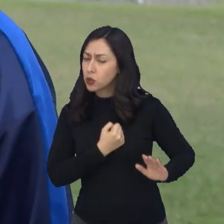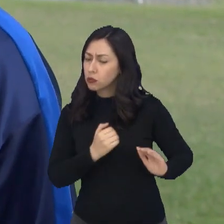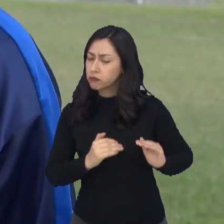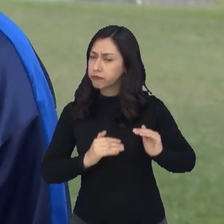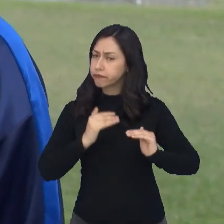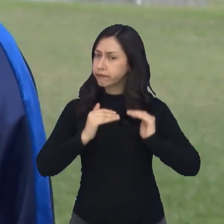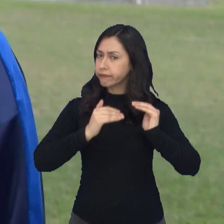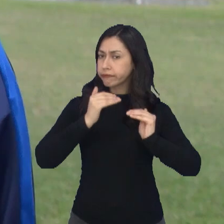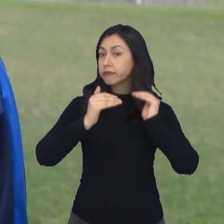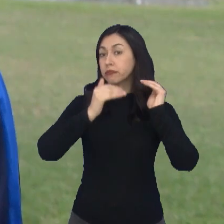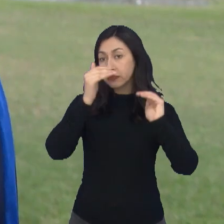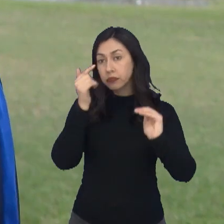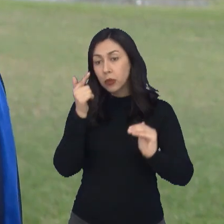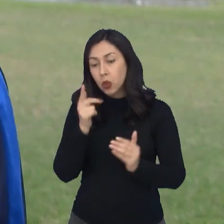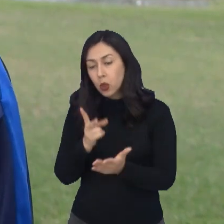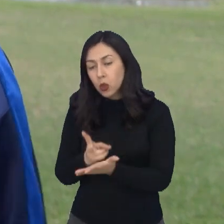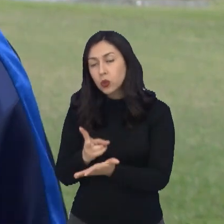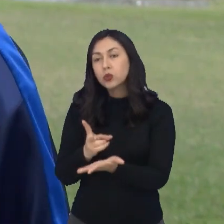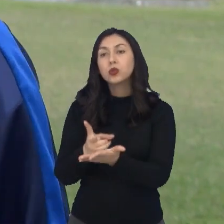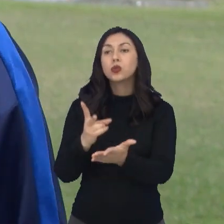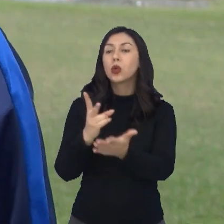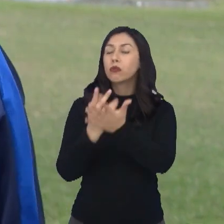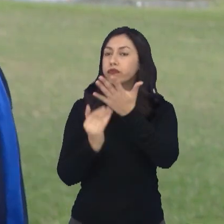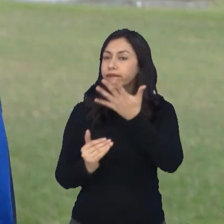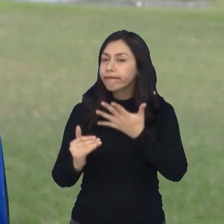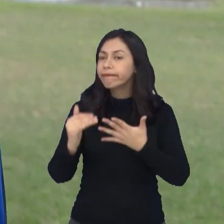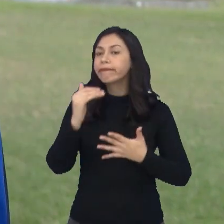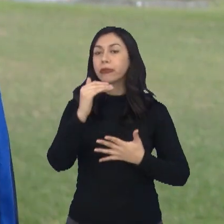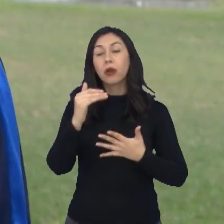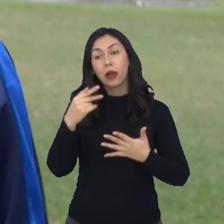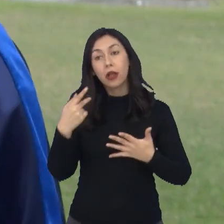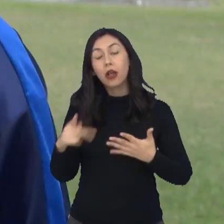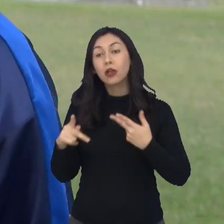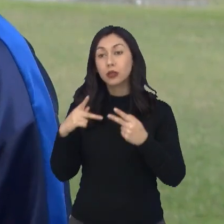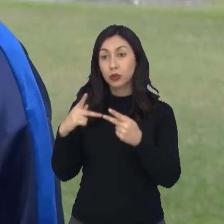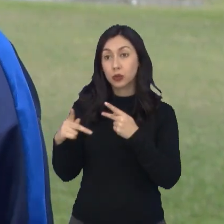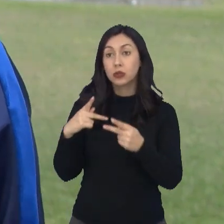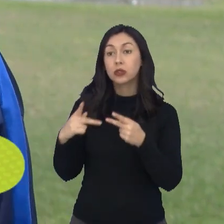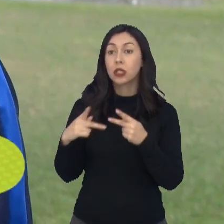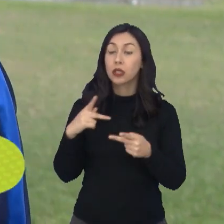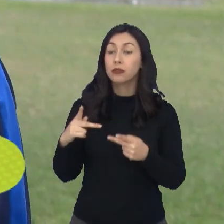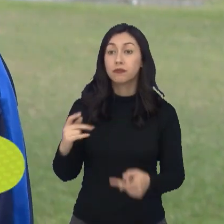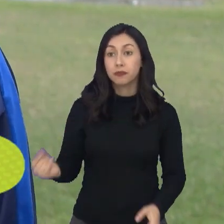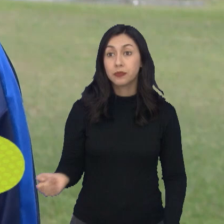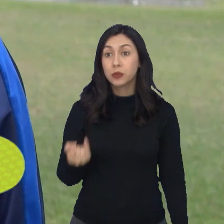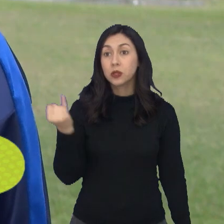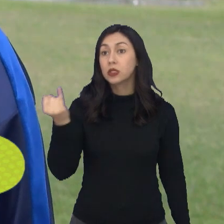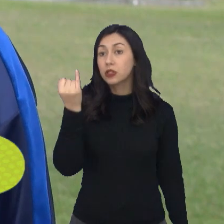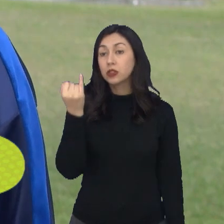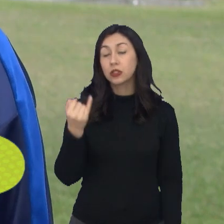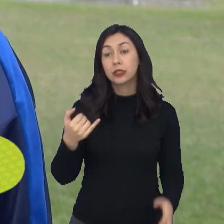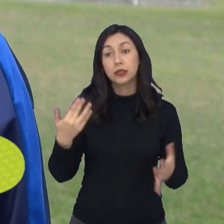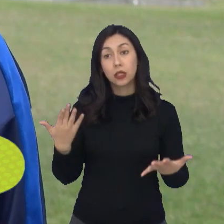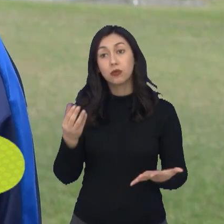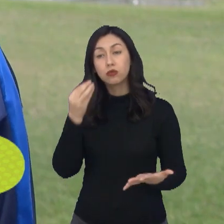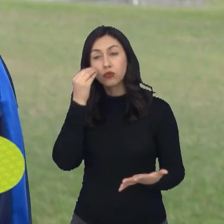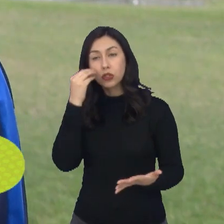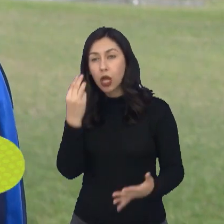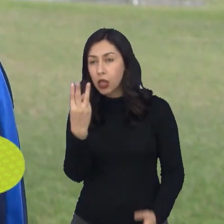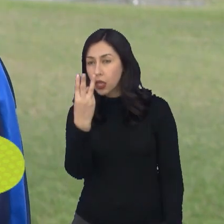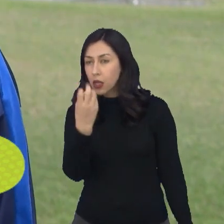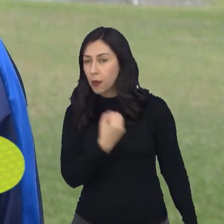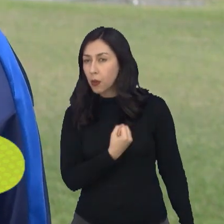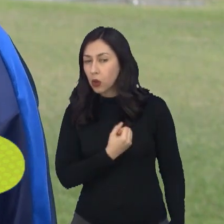poder manter nossa decisão aqui dentro do Martins Pereira. Acho que vai ser muito importante, então vamos buscar esses 3 pontos